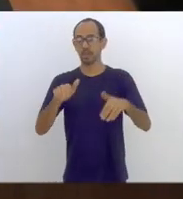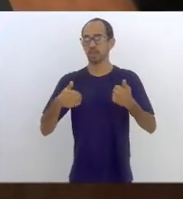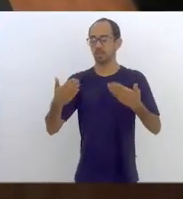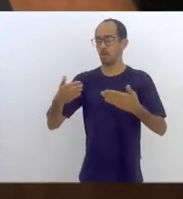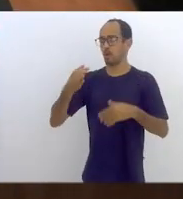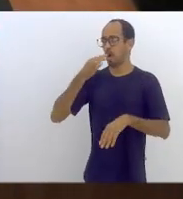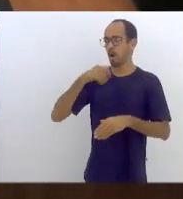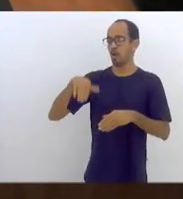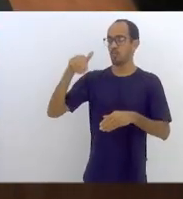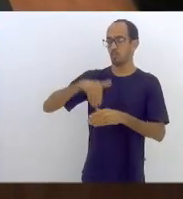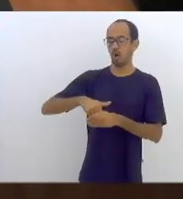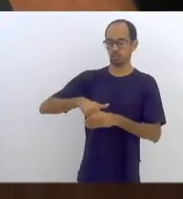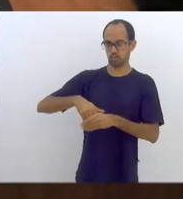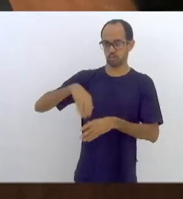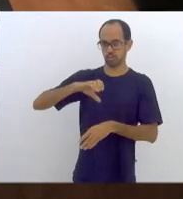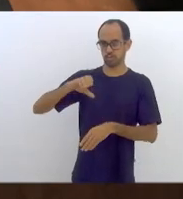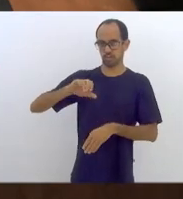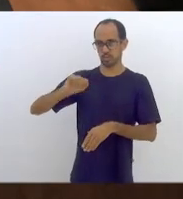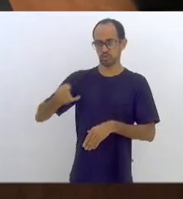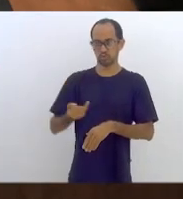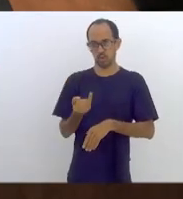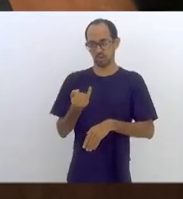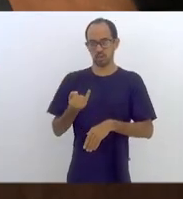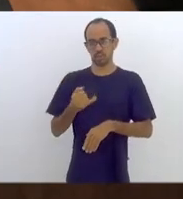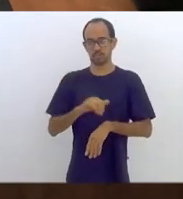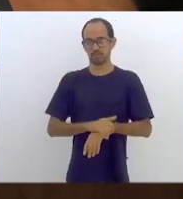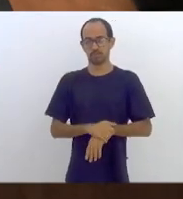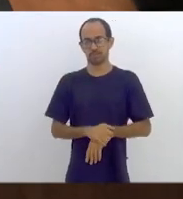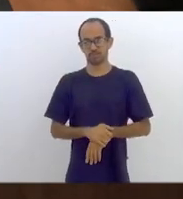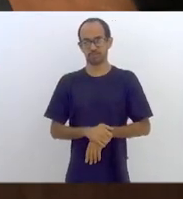parecer da ccj